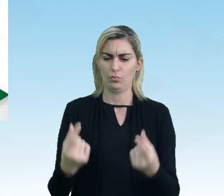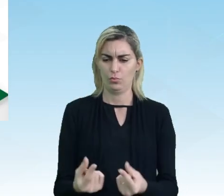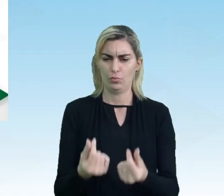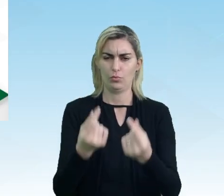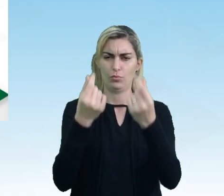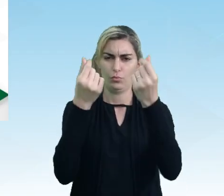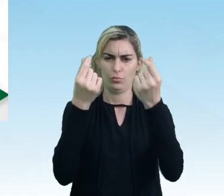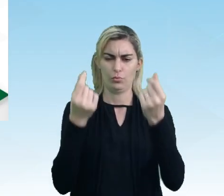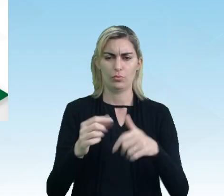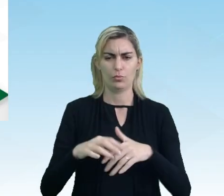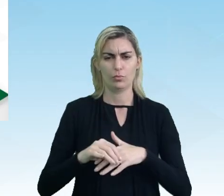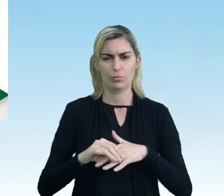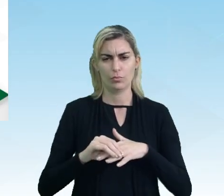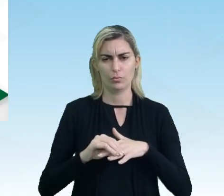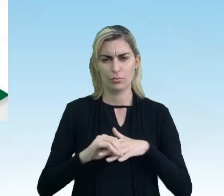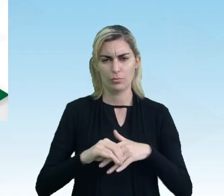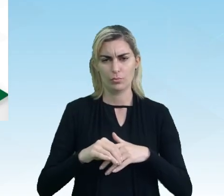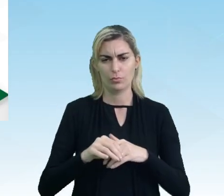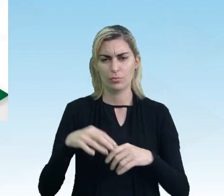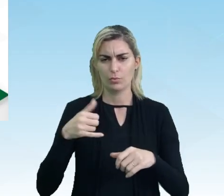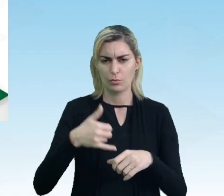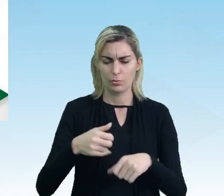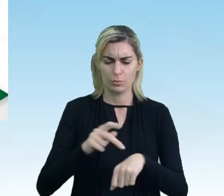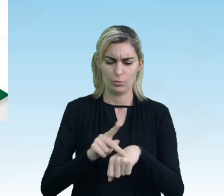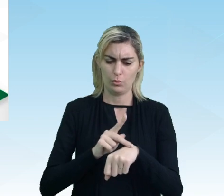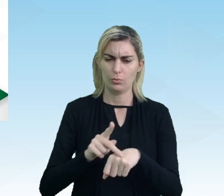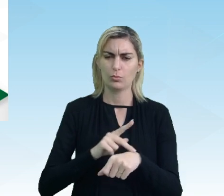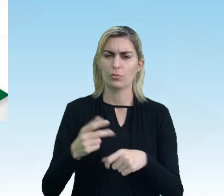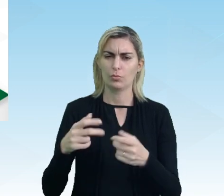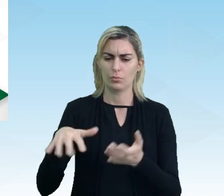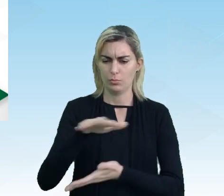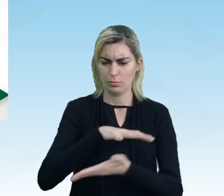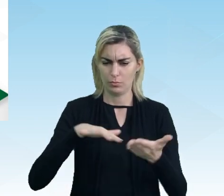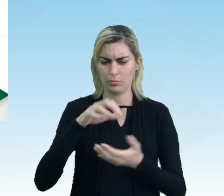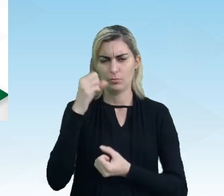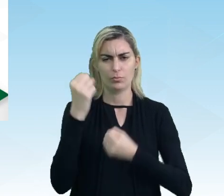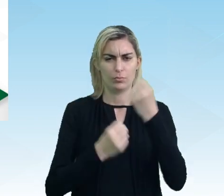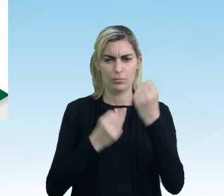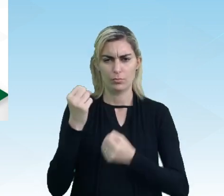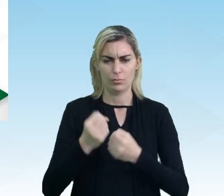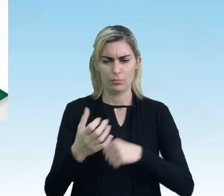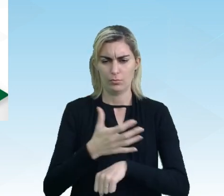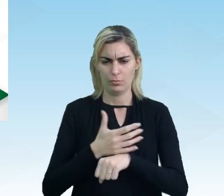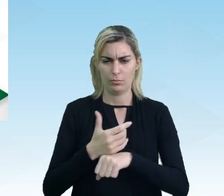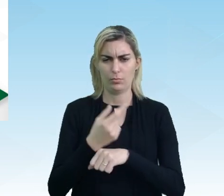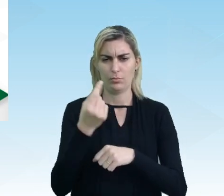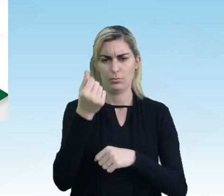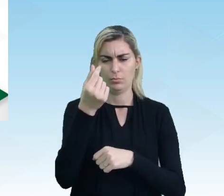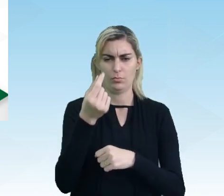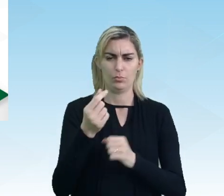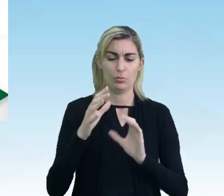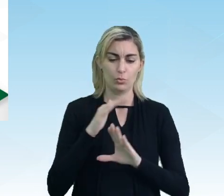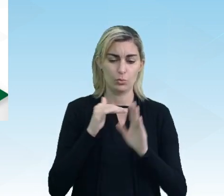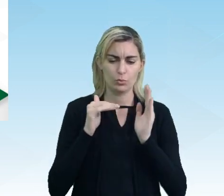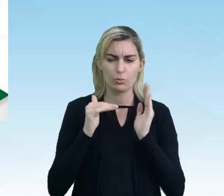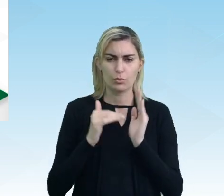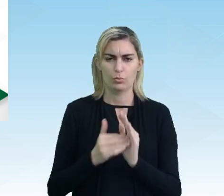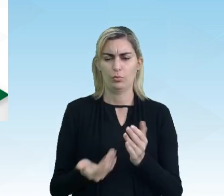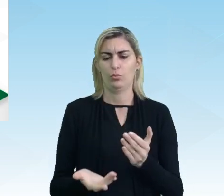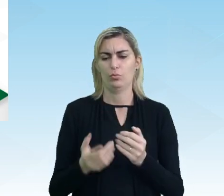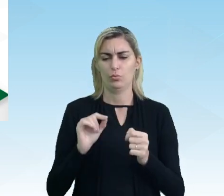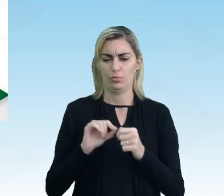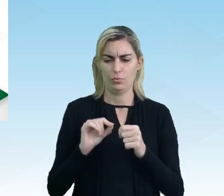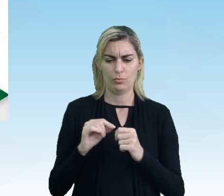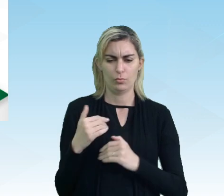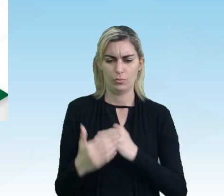do dinheiro. Os combustíveis fósseis, revolução industrial, capitalismo, tudo isso está